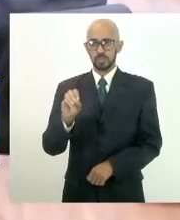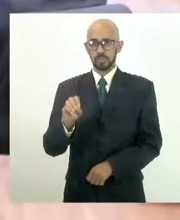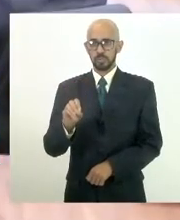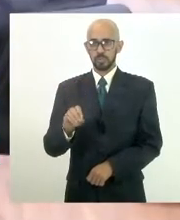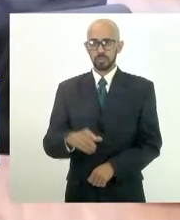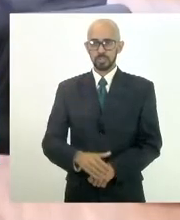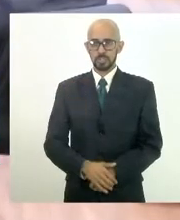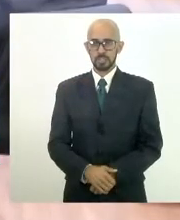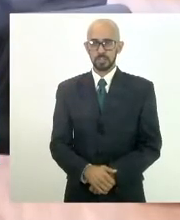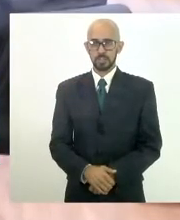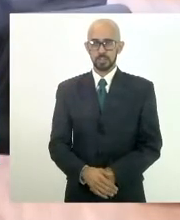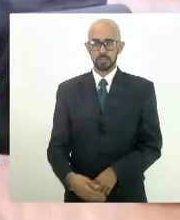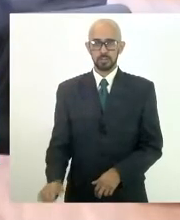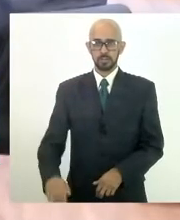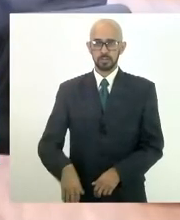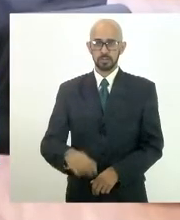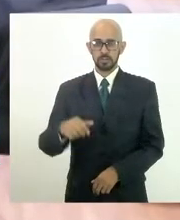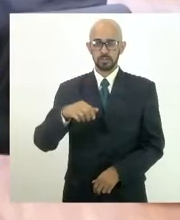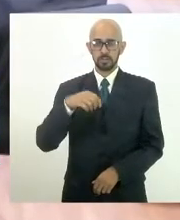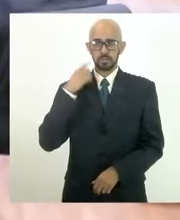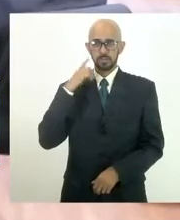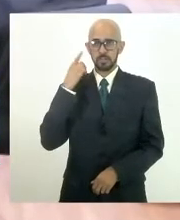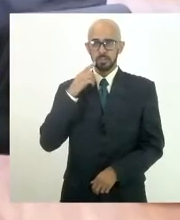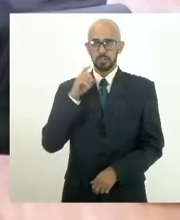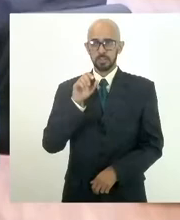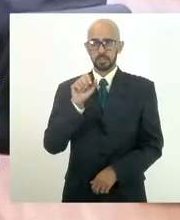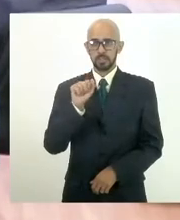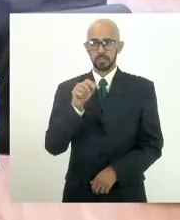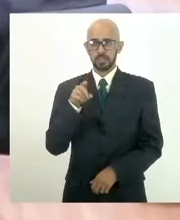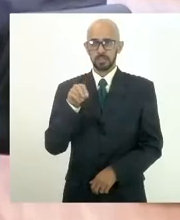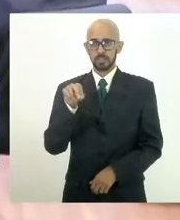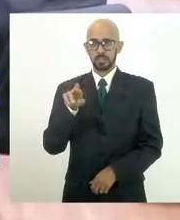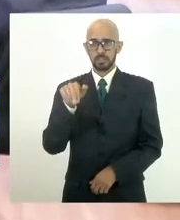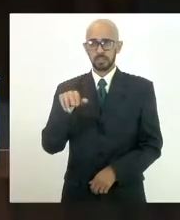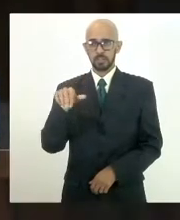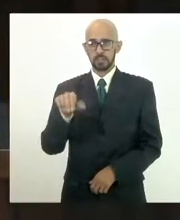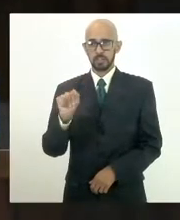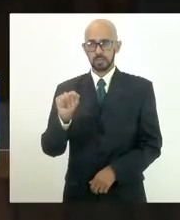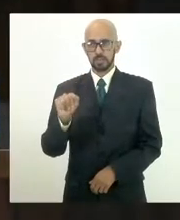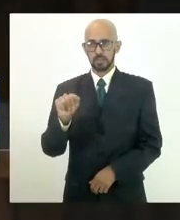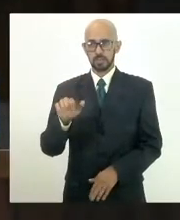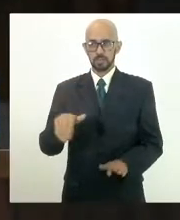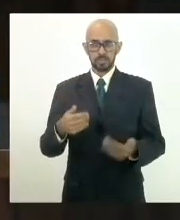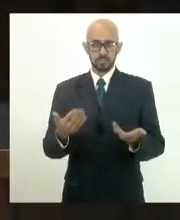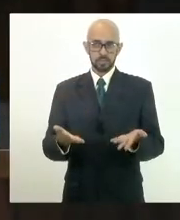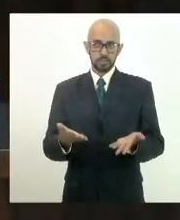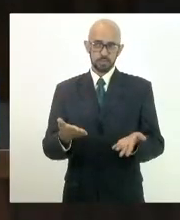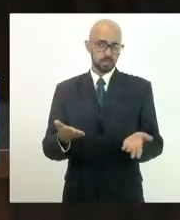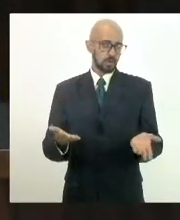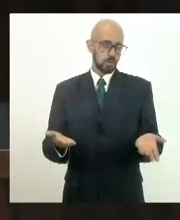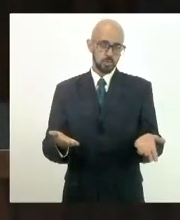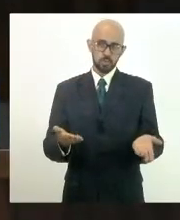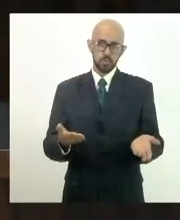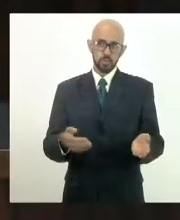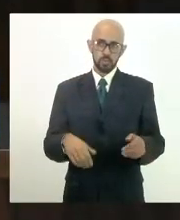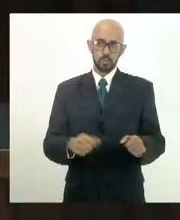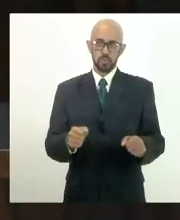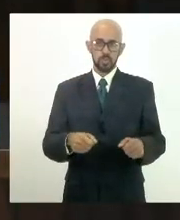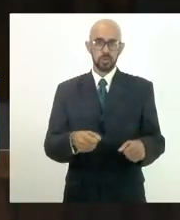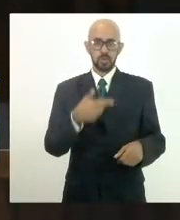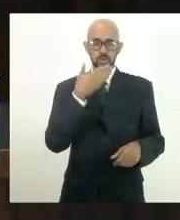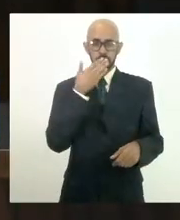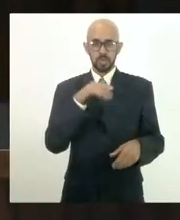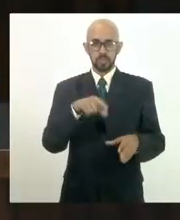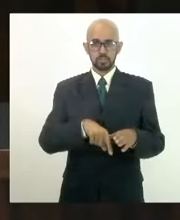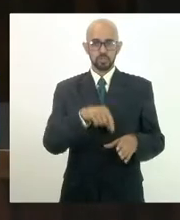Deputada Adriana Baltazar. Deputada Adriana Baltazar. Presidência designa relatora especial deputada Marta Rocha. Para